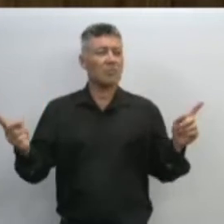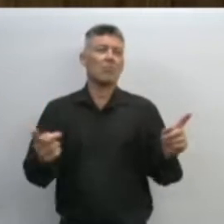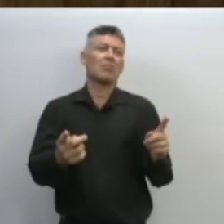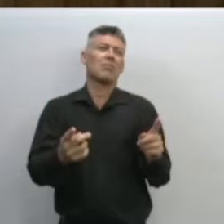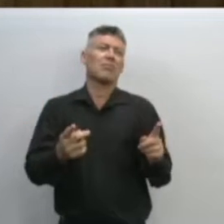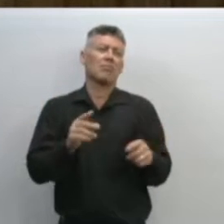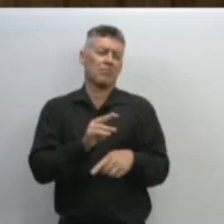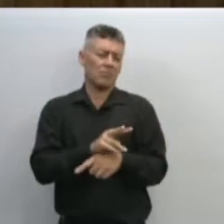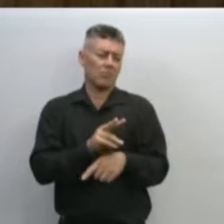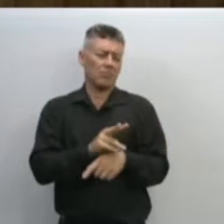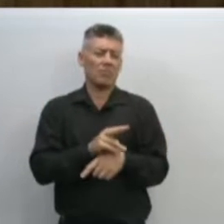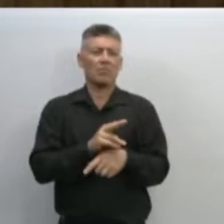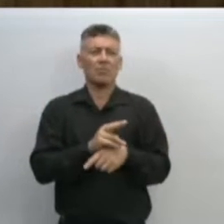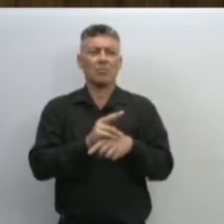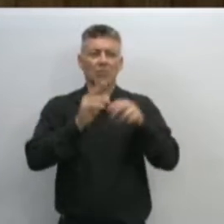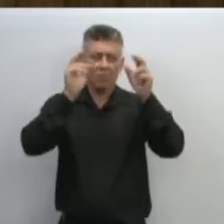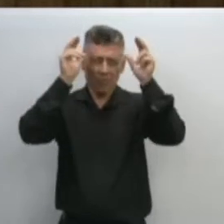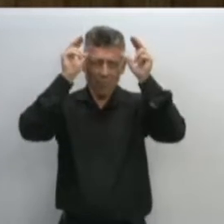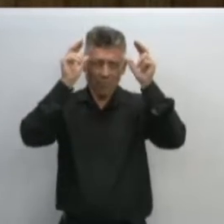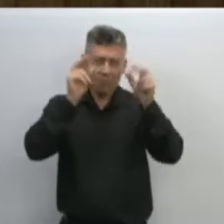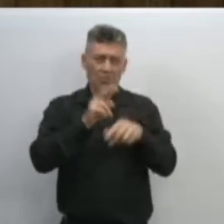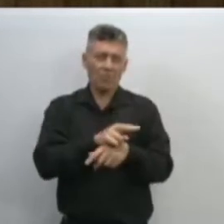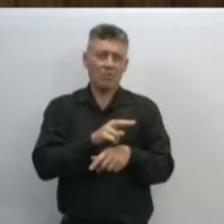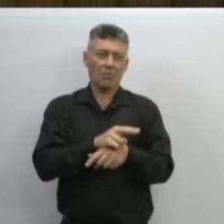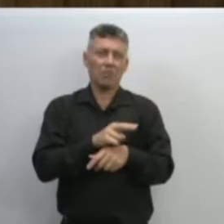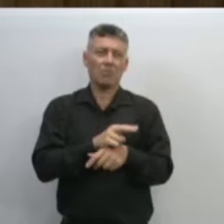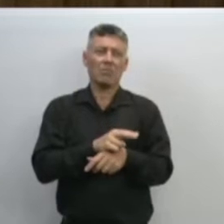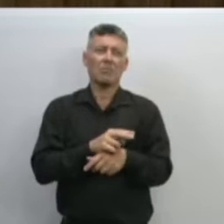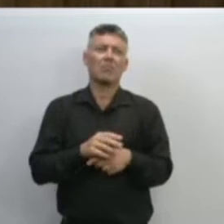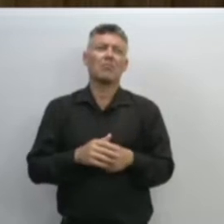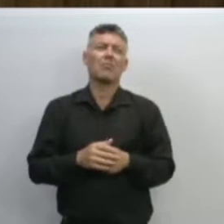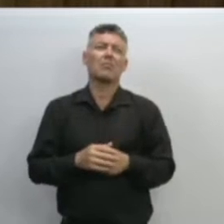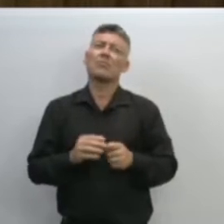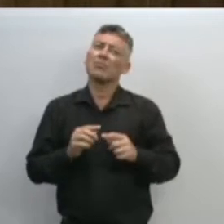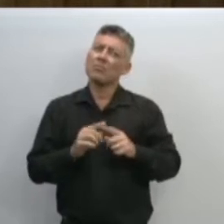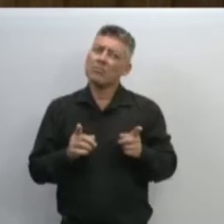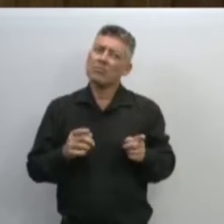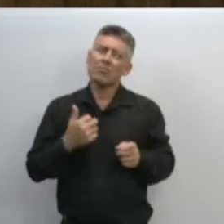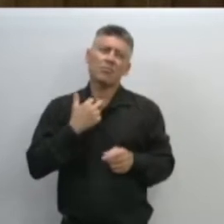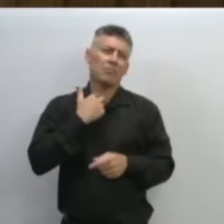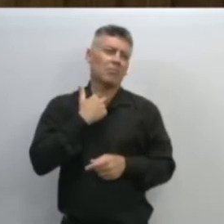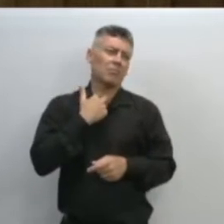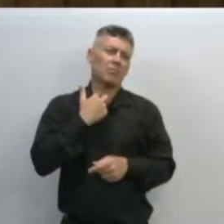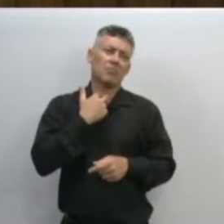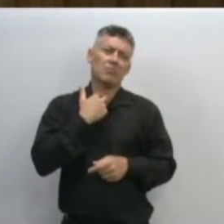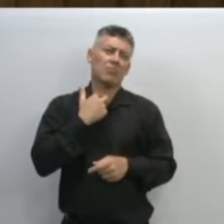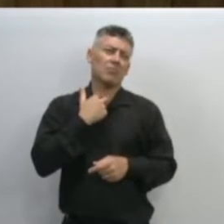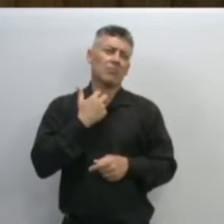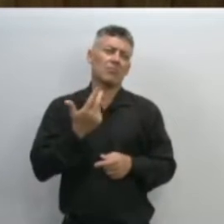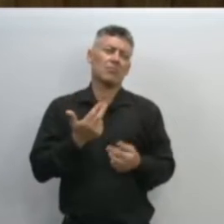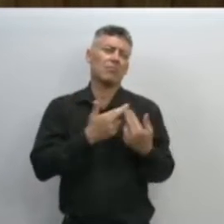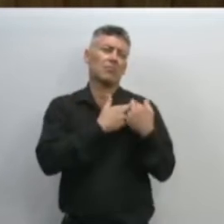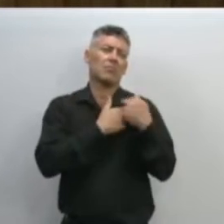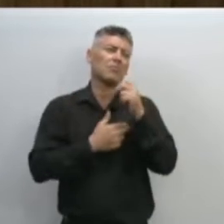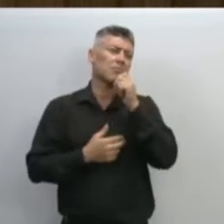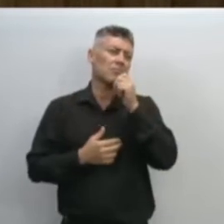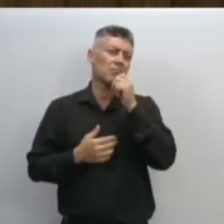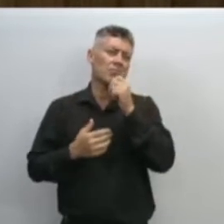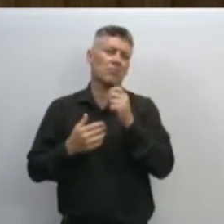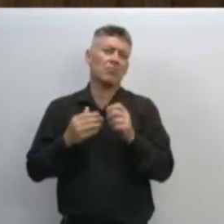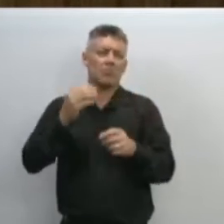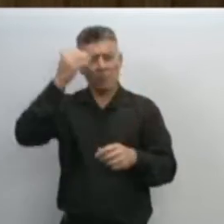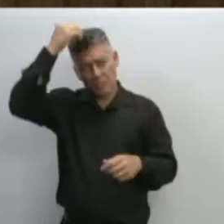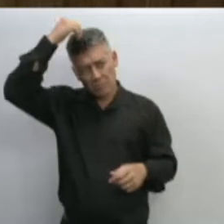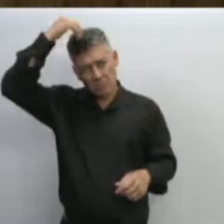dos protetores animais. Mas eu não posso vir a essa tribuna e ser irresponsável e jogar a